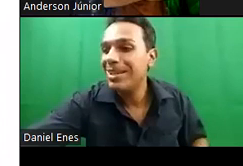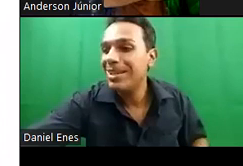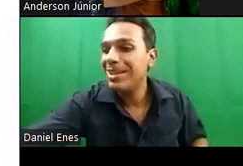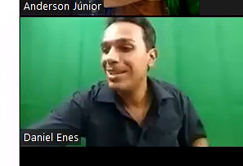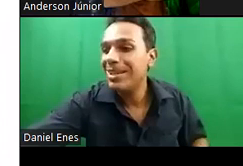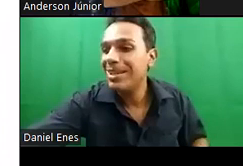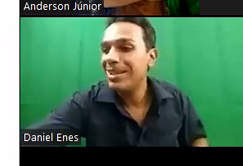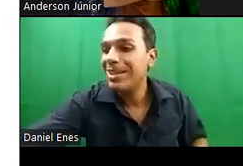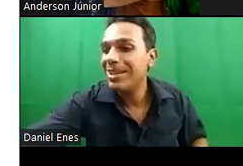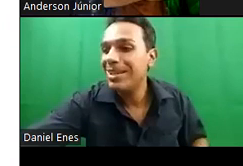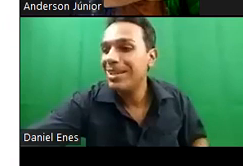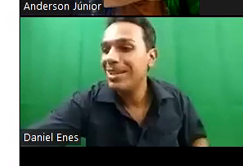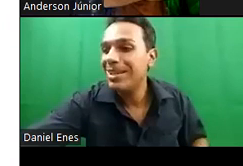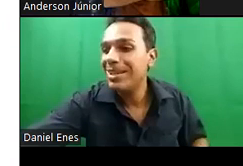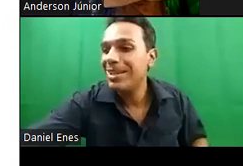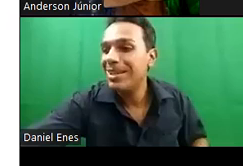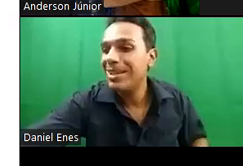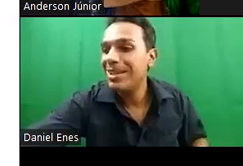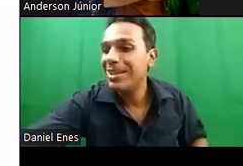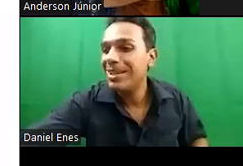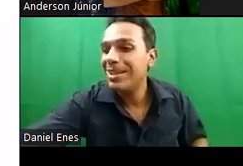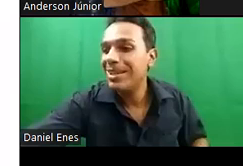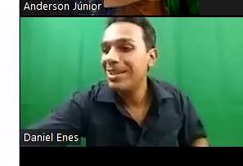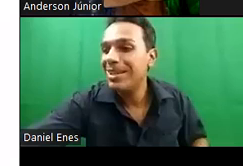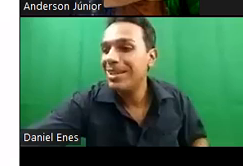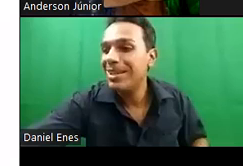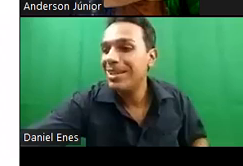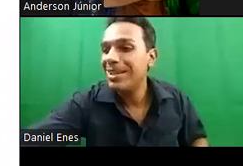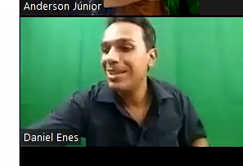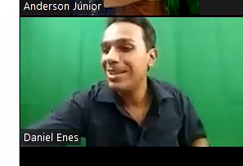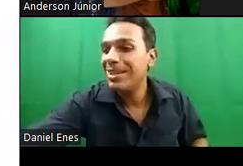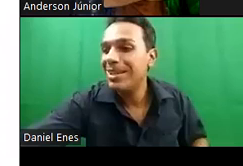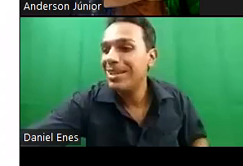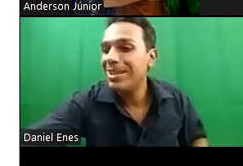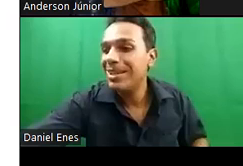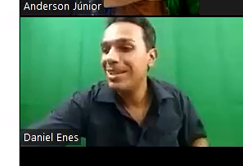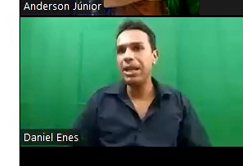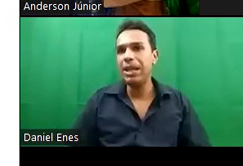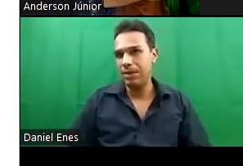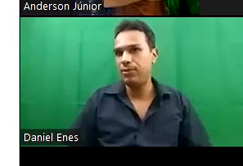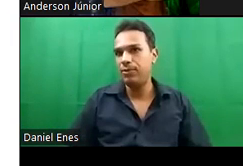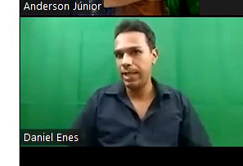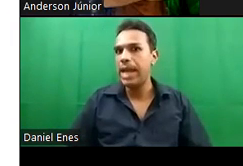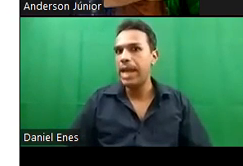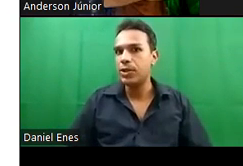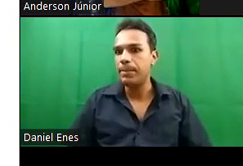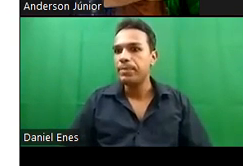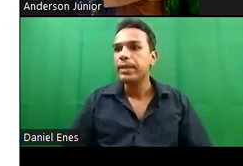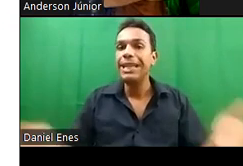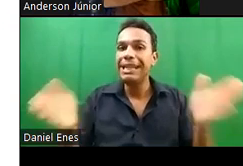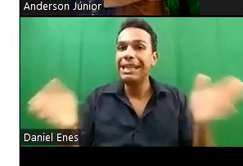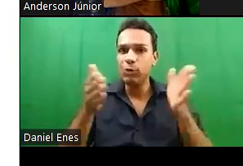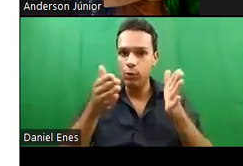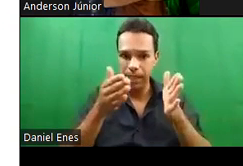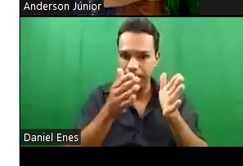que na gramática universal tem que ter esses 5 elementos, que inclui a fonética, a fonologia, vai falar que a língua de sinais não tem uma